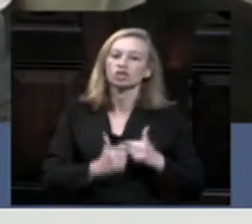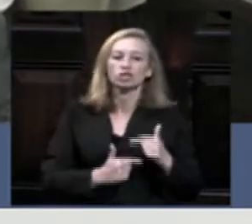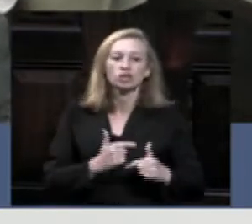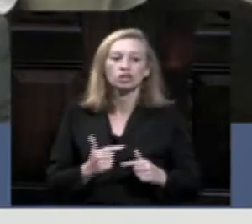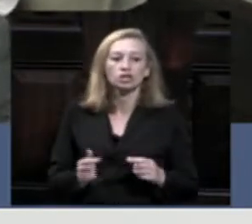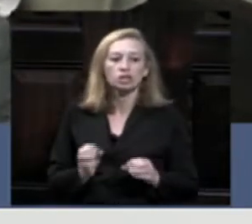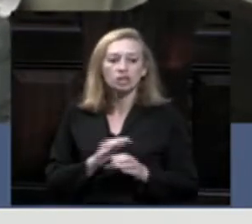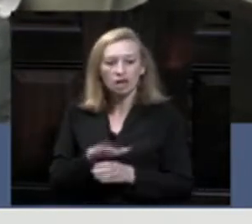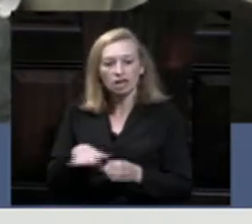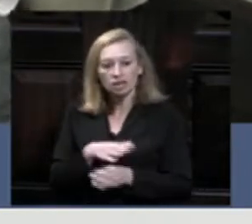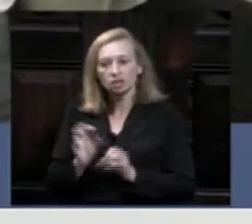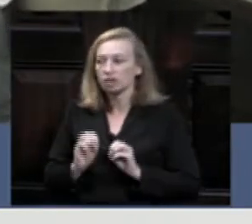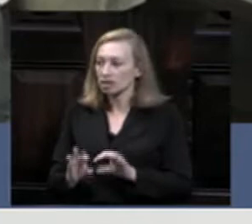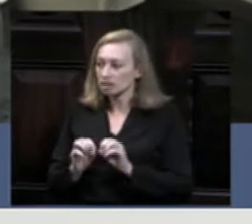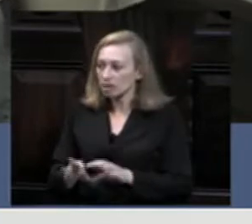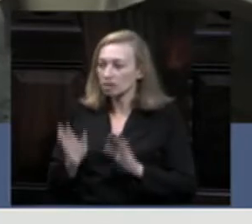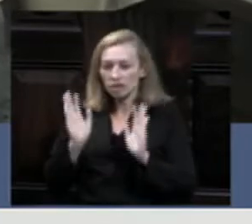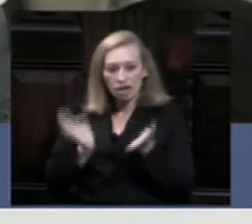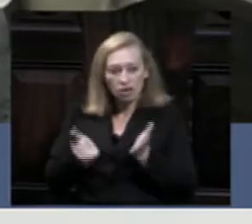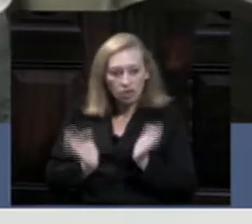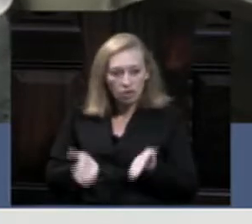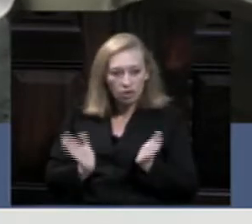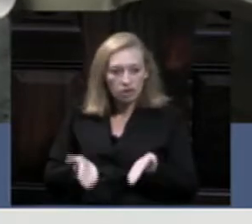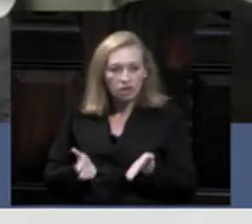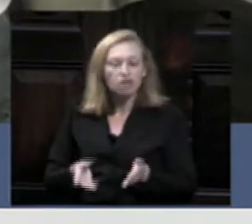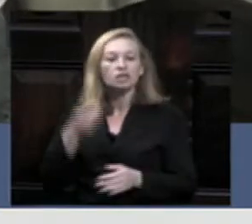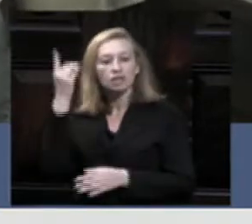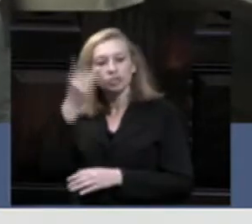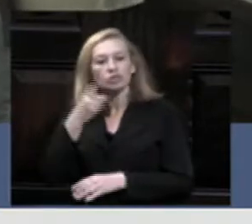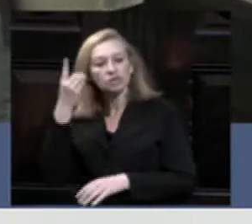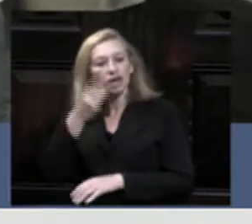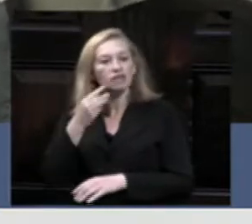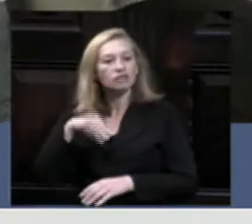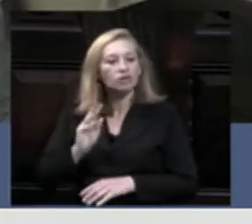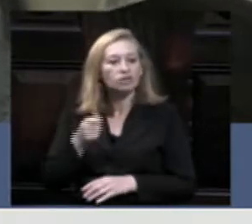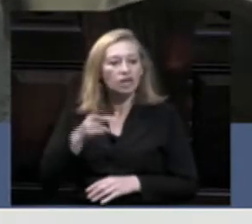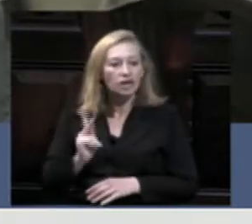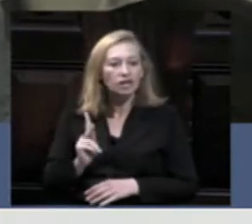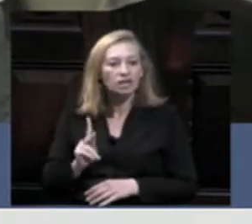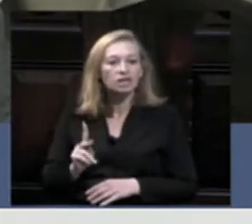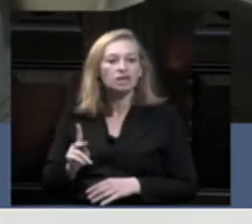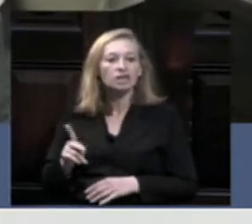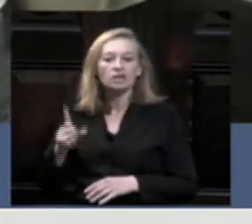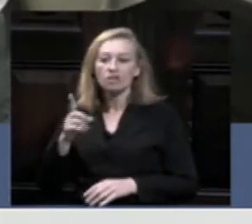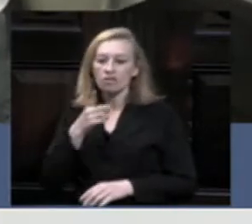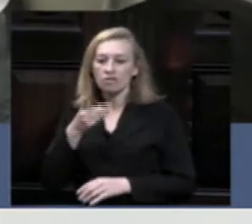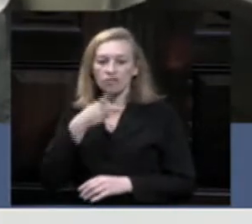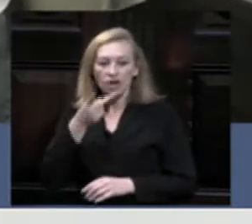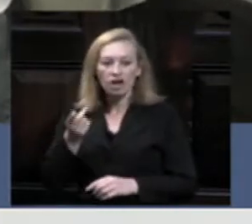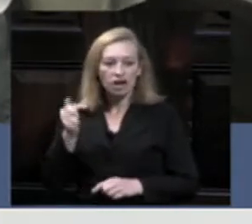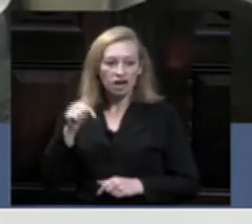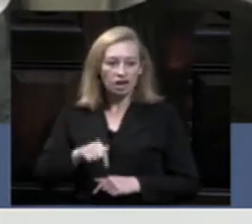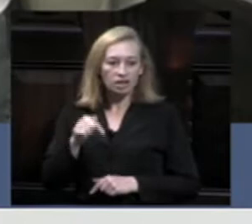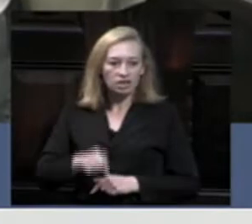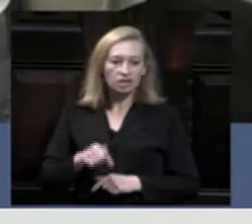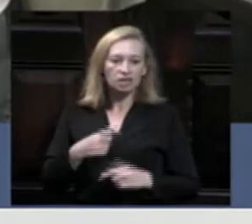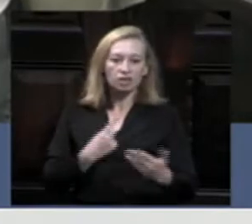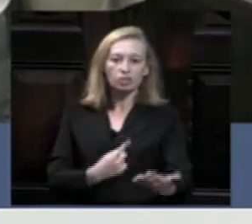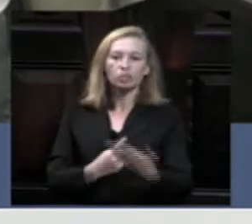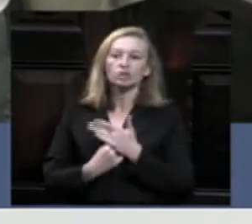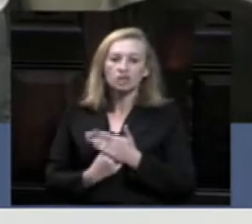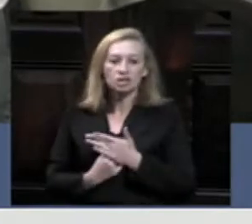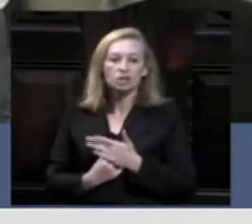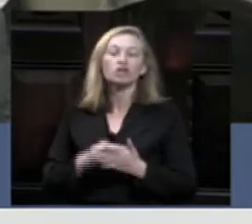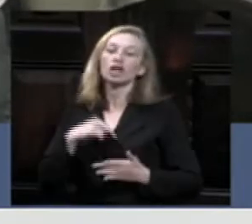Janeiro. E agora, quando o deputado Valdec traz aqui essa fala em defesa, é nossa